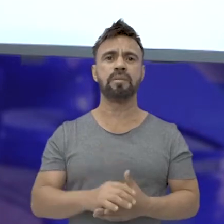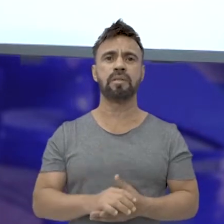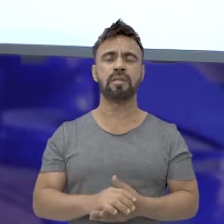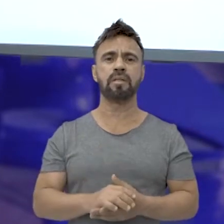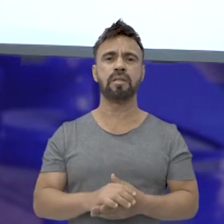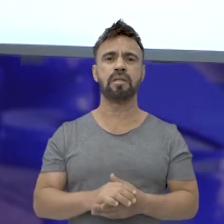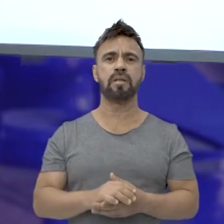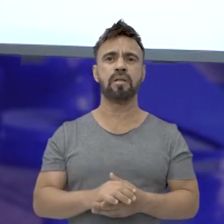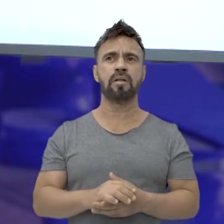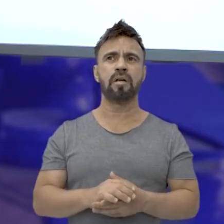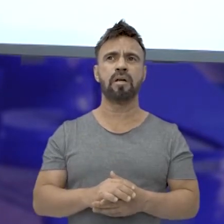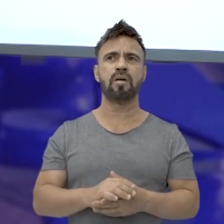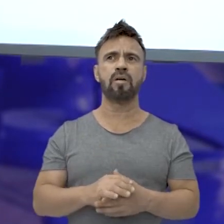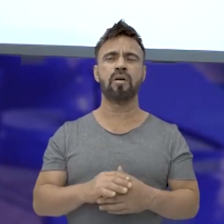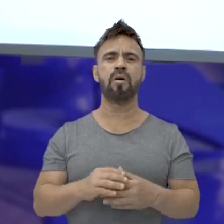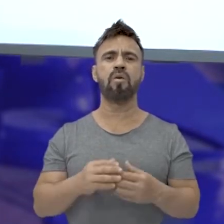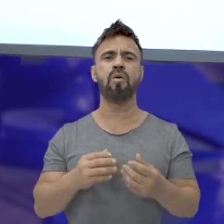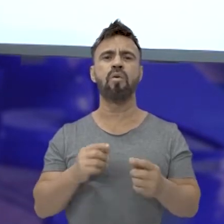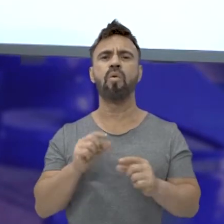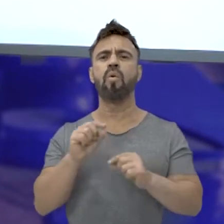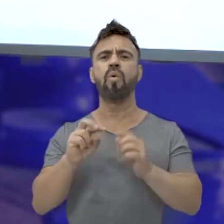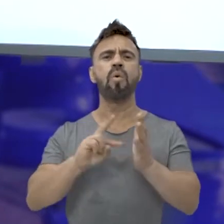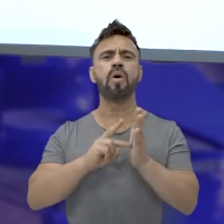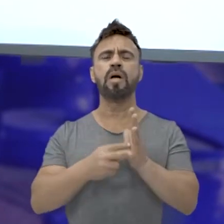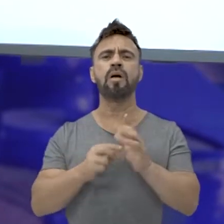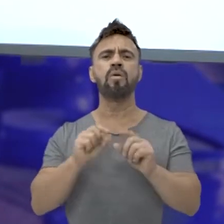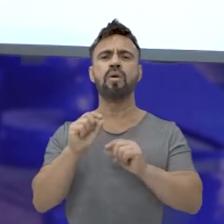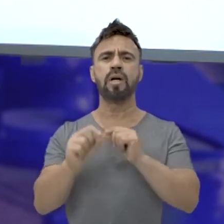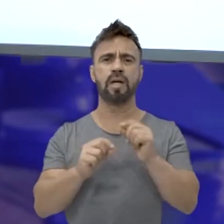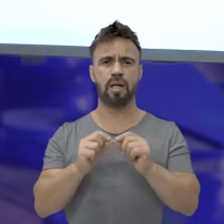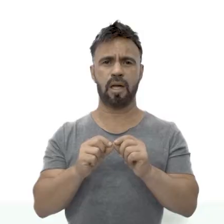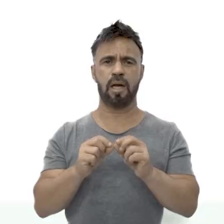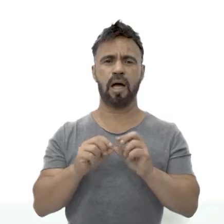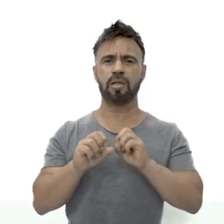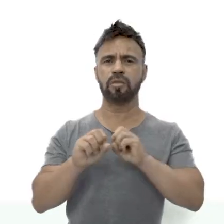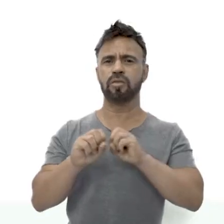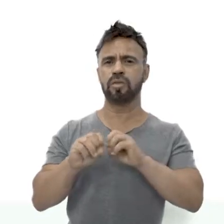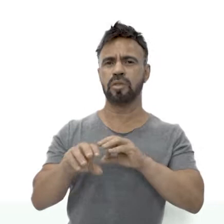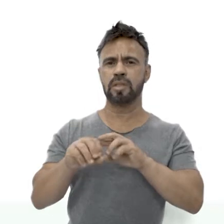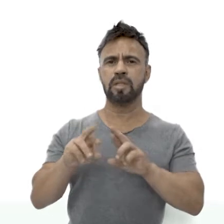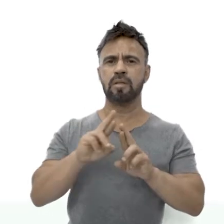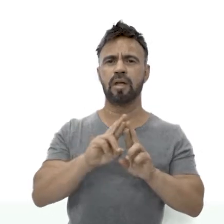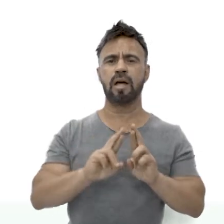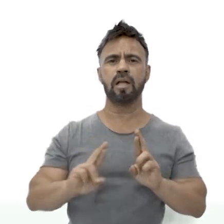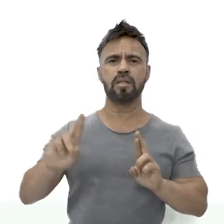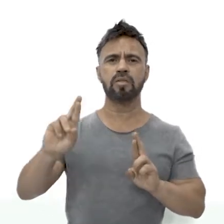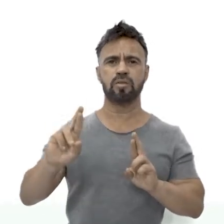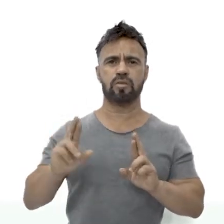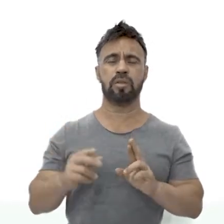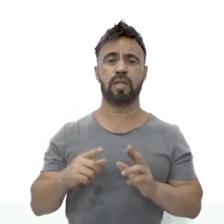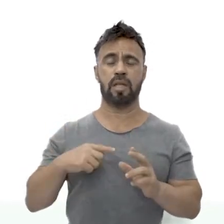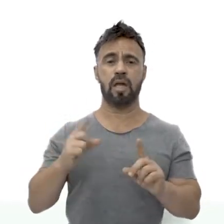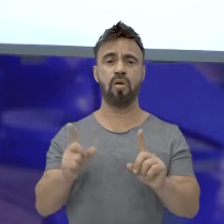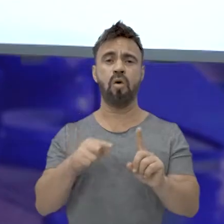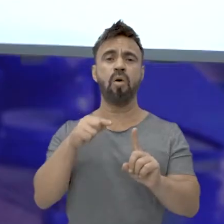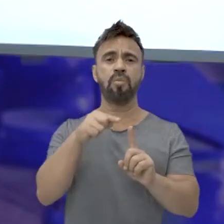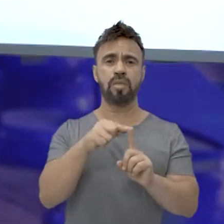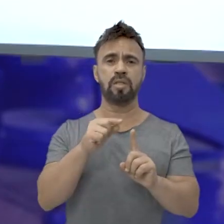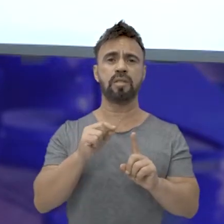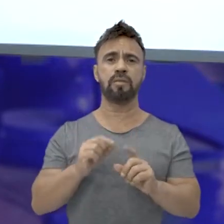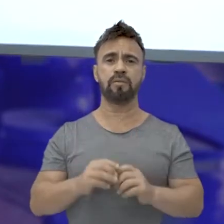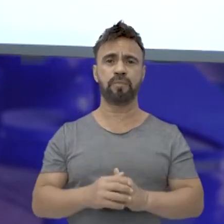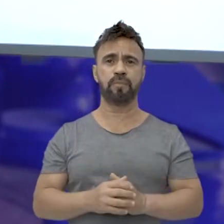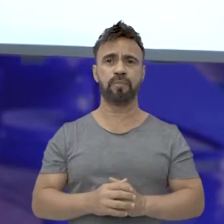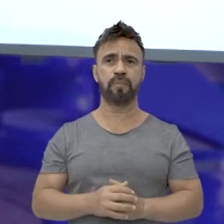o objeto do conhecimento desta aula, que são as doutrinas religiosas, que tem como um objetivo mais